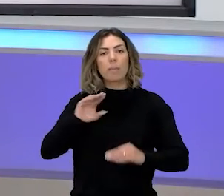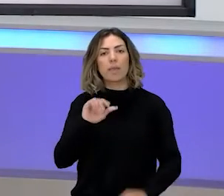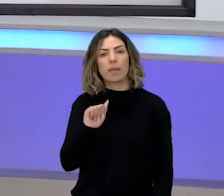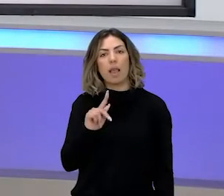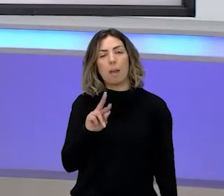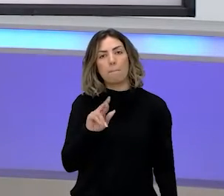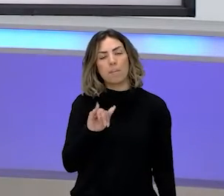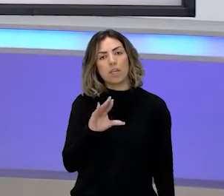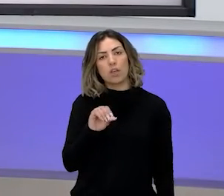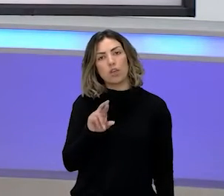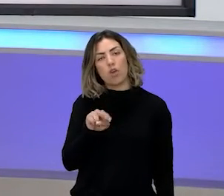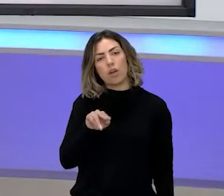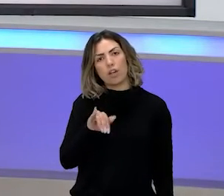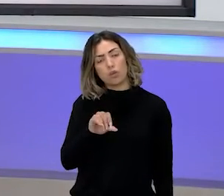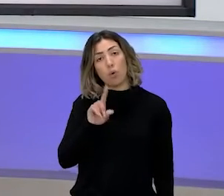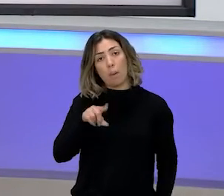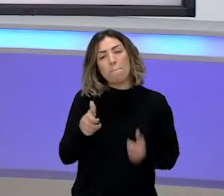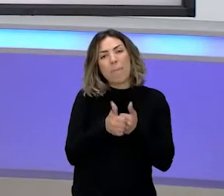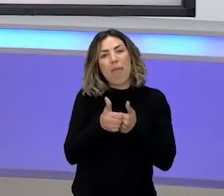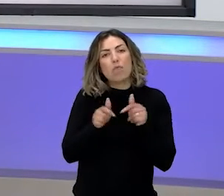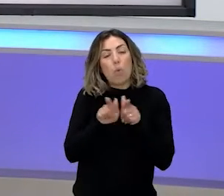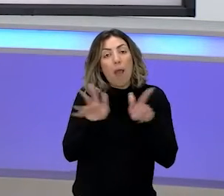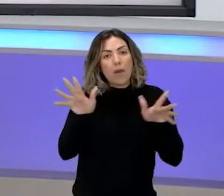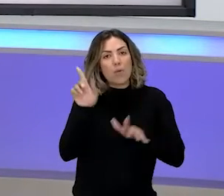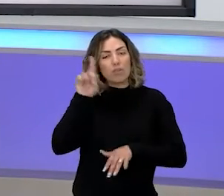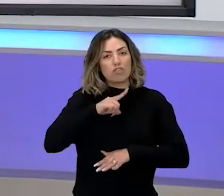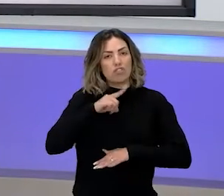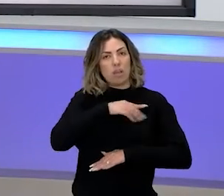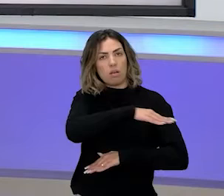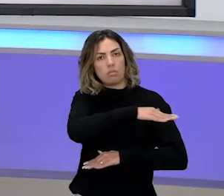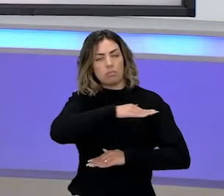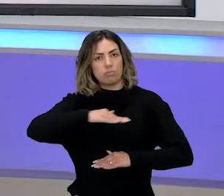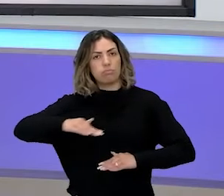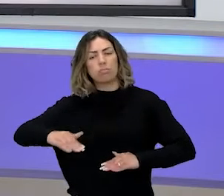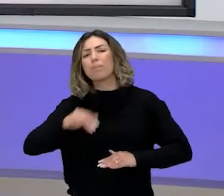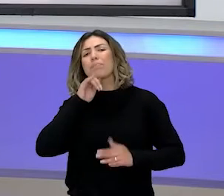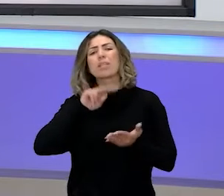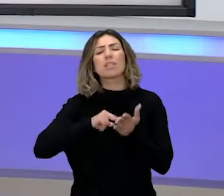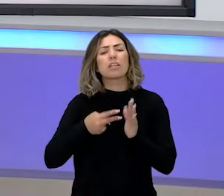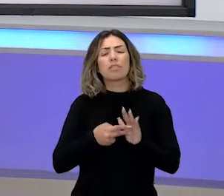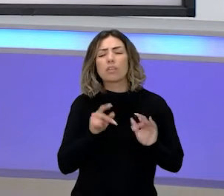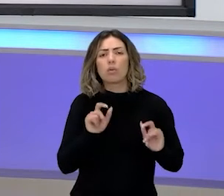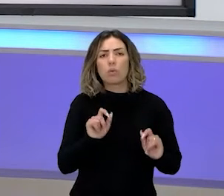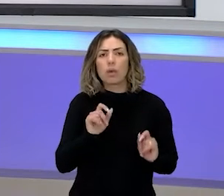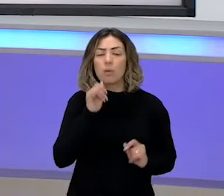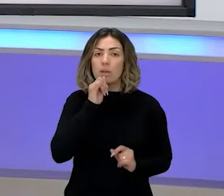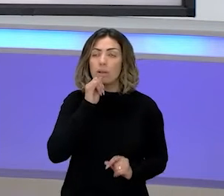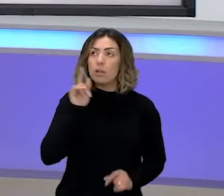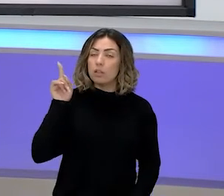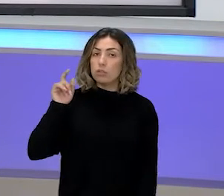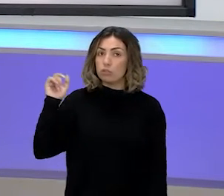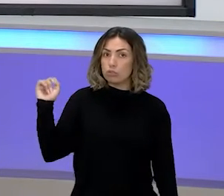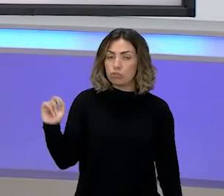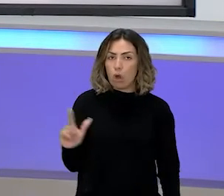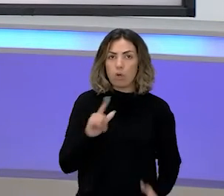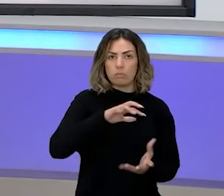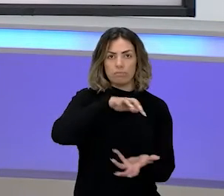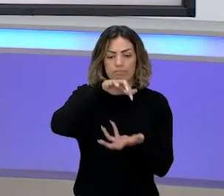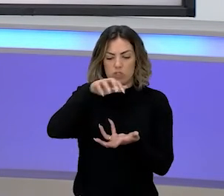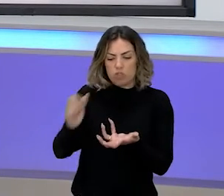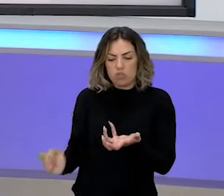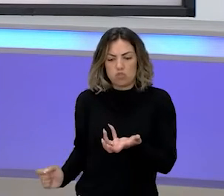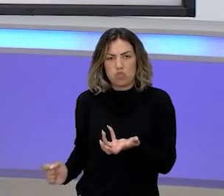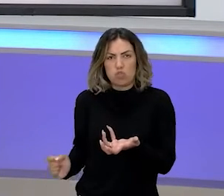de Guarulhos, tá bom? Então, nós vamos chamar, quando o Sol tá mais incidente no trópico aqui de baixo, tem um